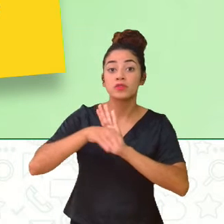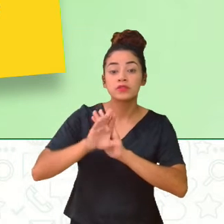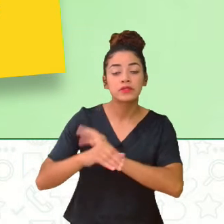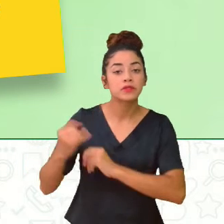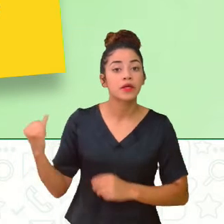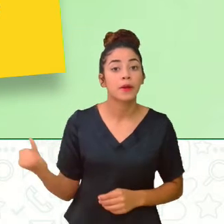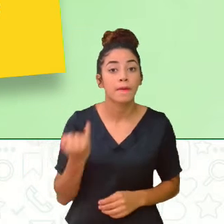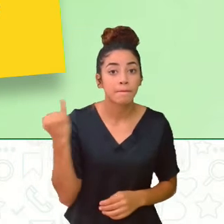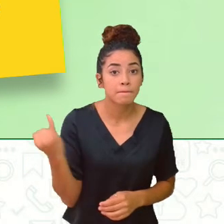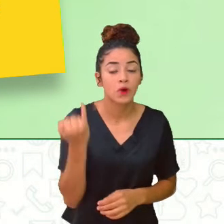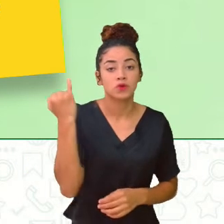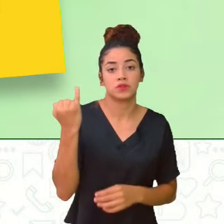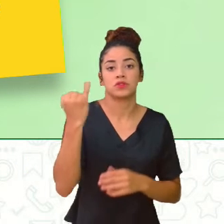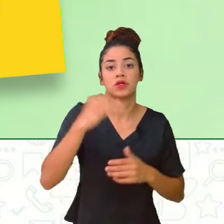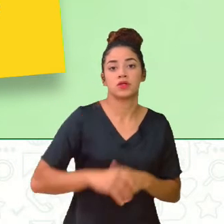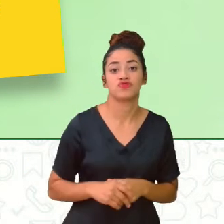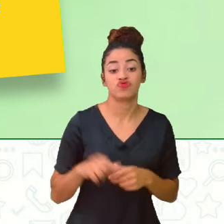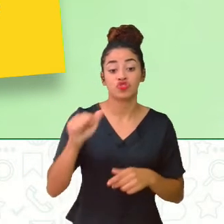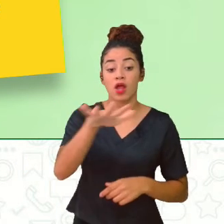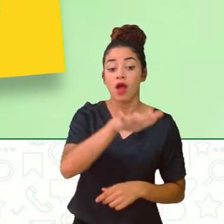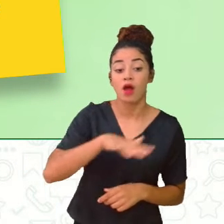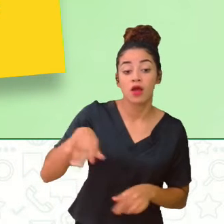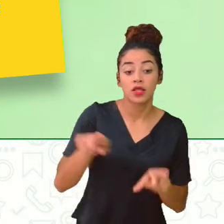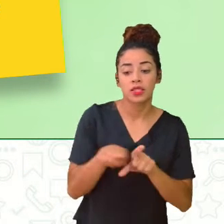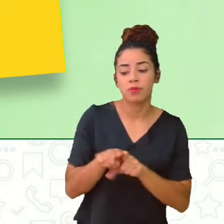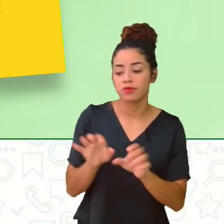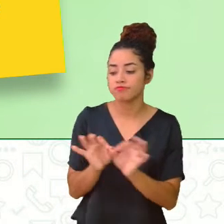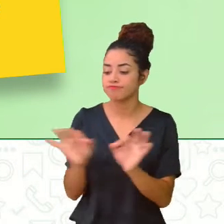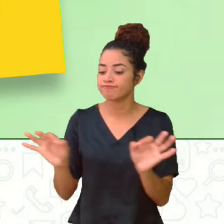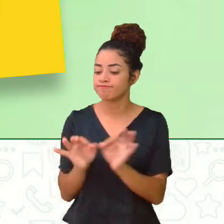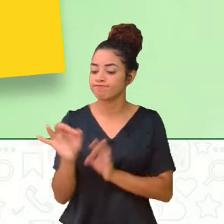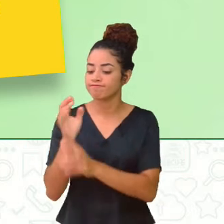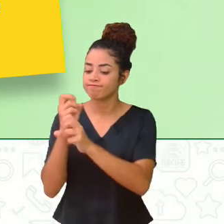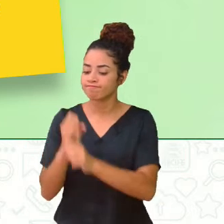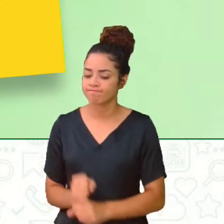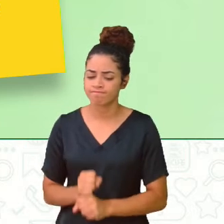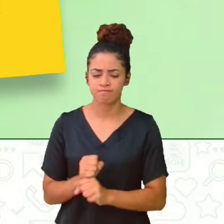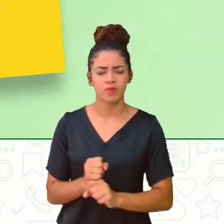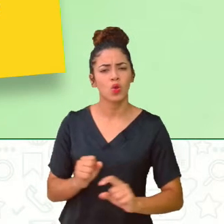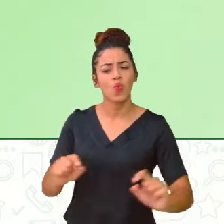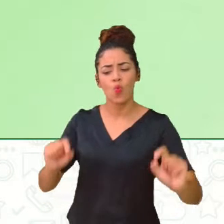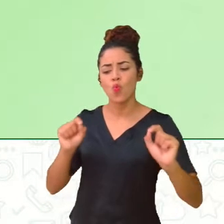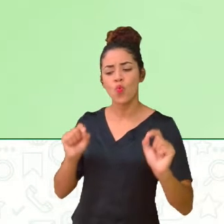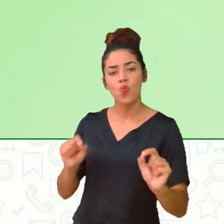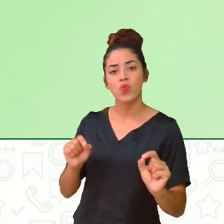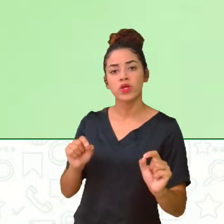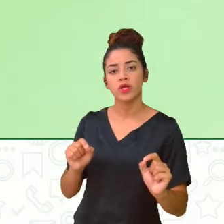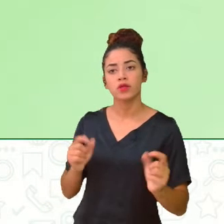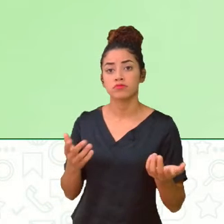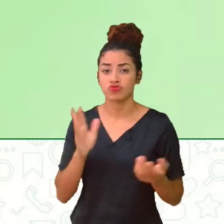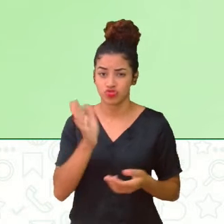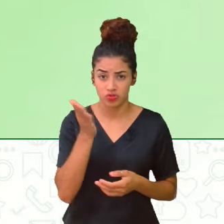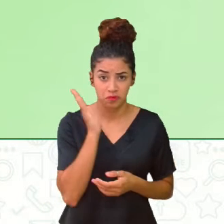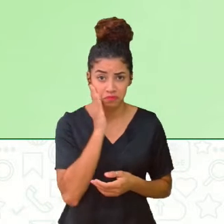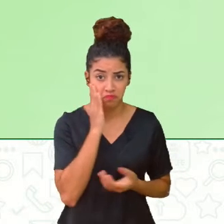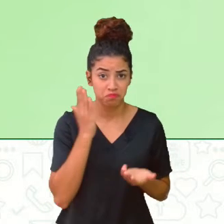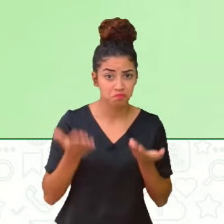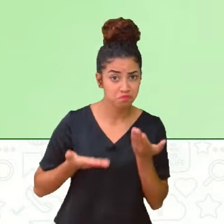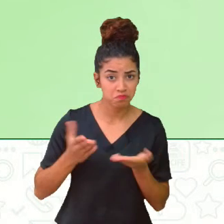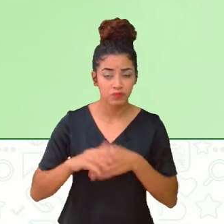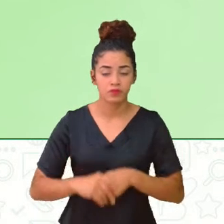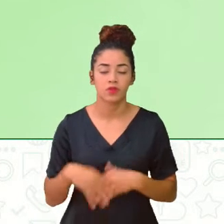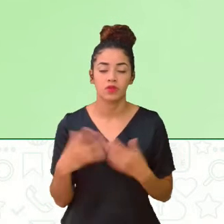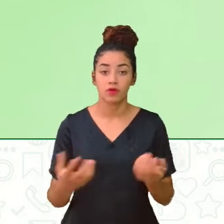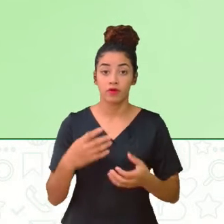importantes como o de área e o de perímetro. E aí, o que é área e perímetro? Lembram? Quando as